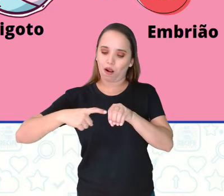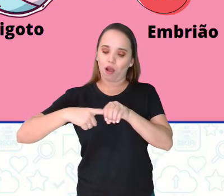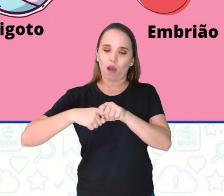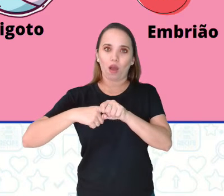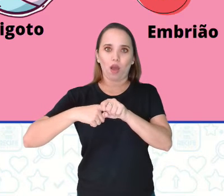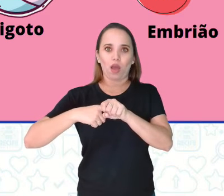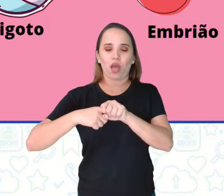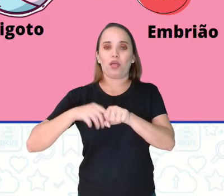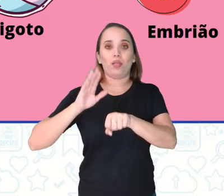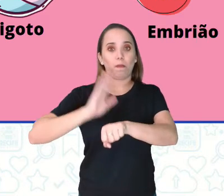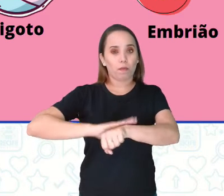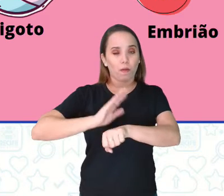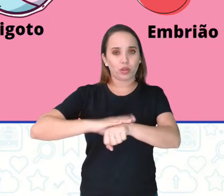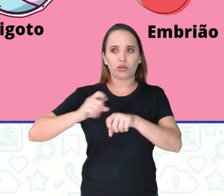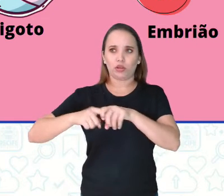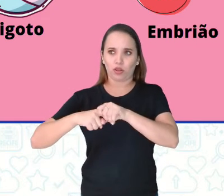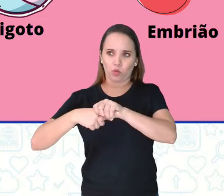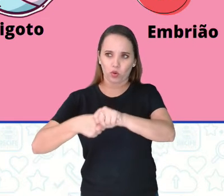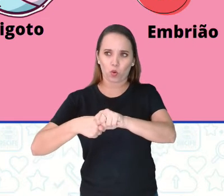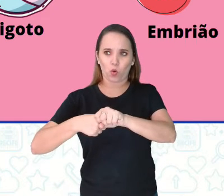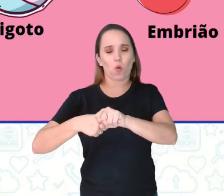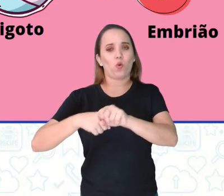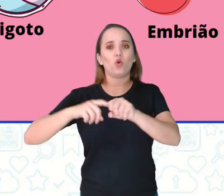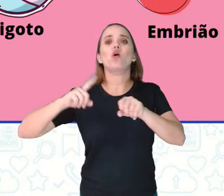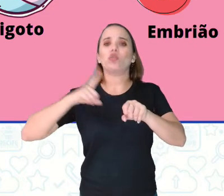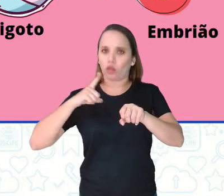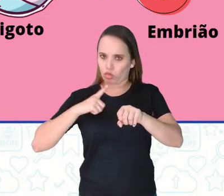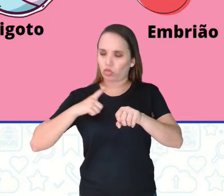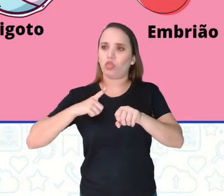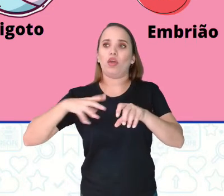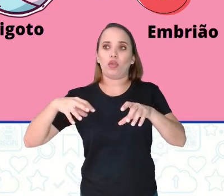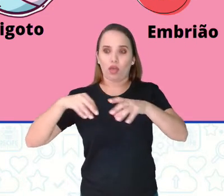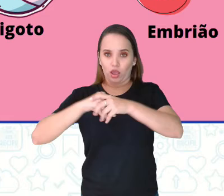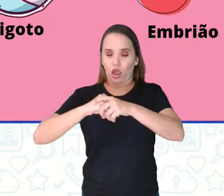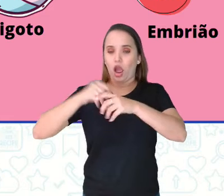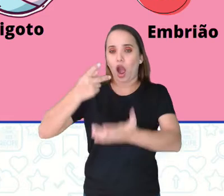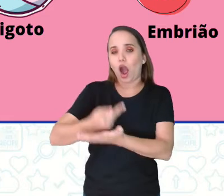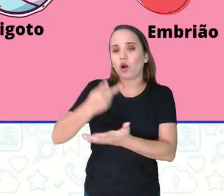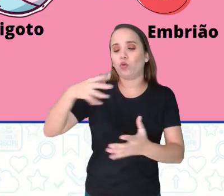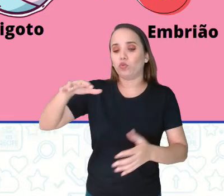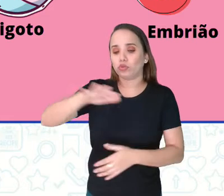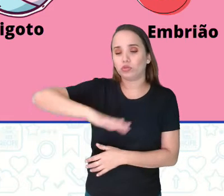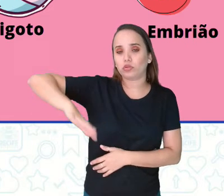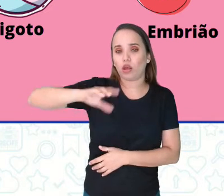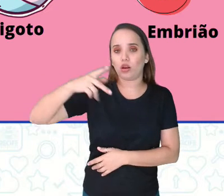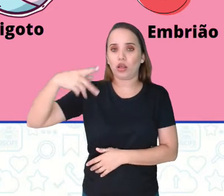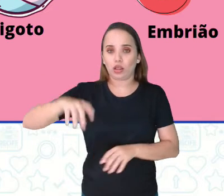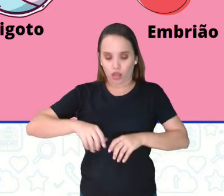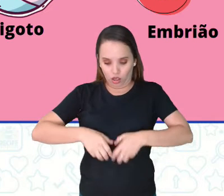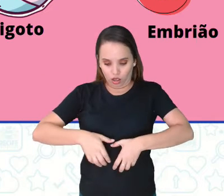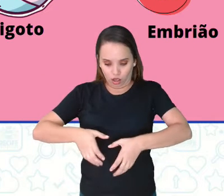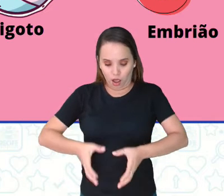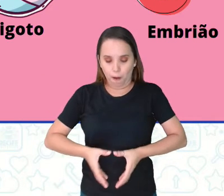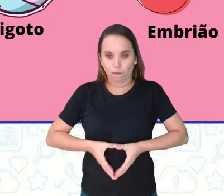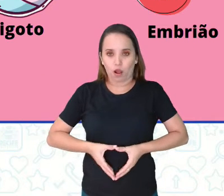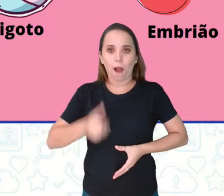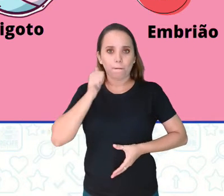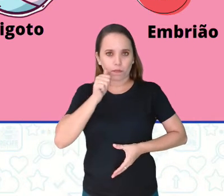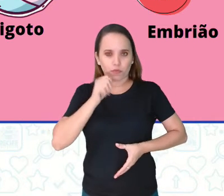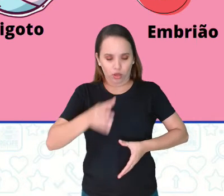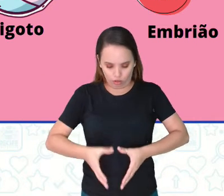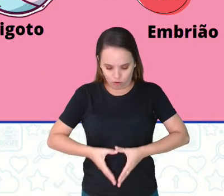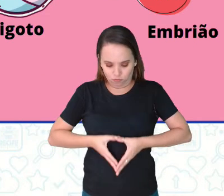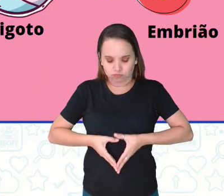encontram. Nessa fecundação, acontece nas trompas, né? A mulher tem o útero para que